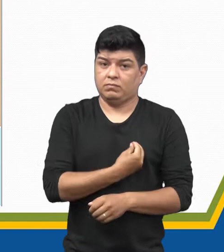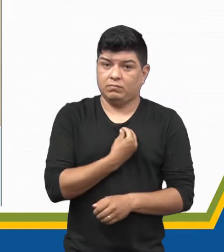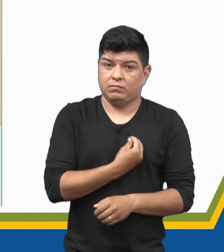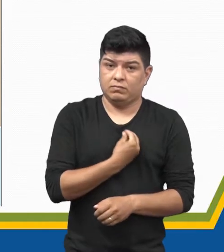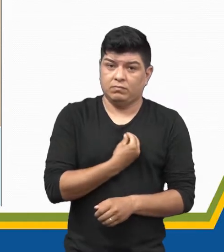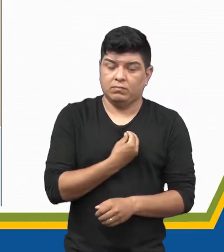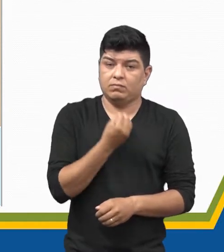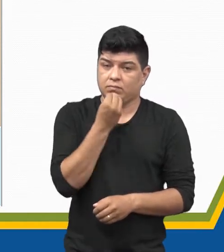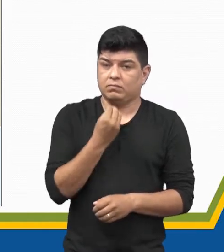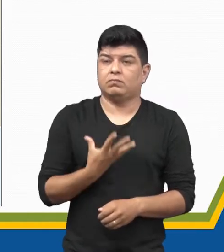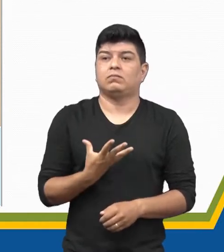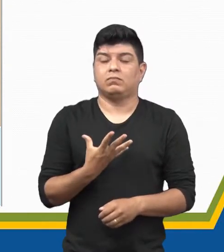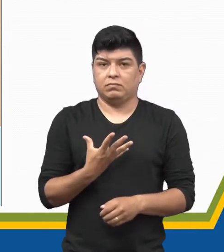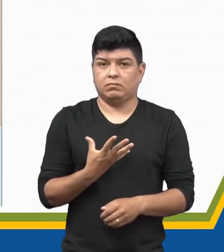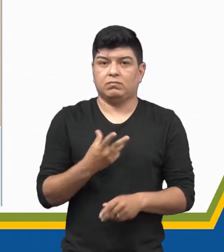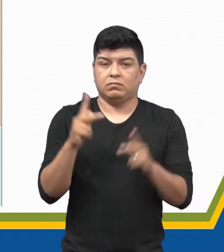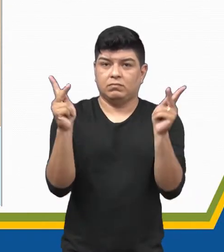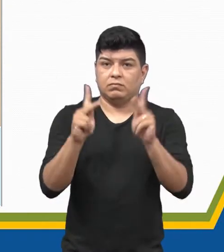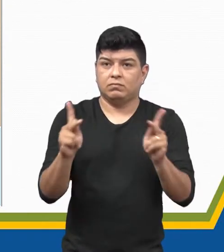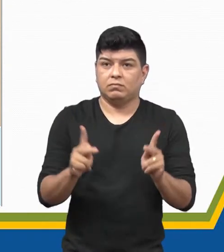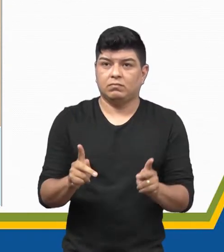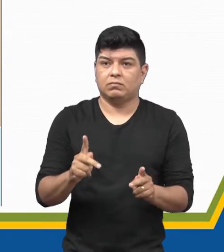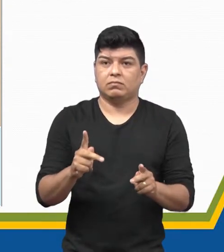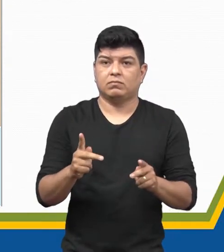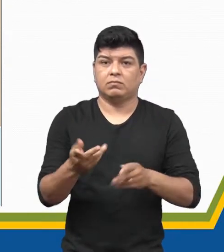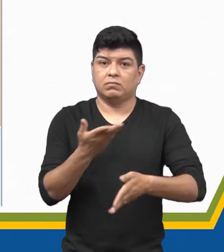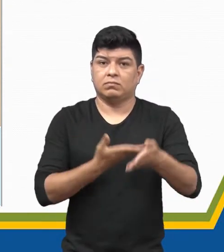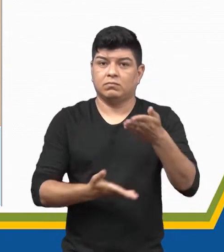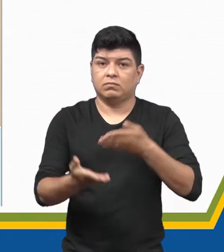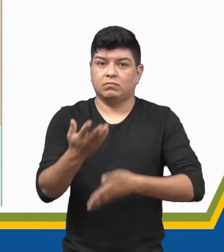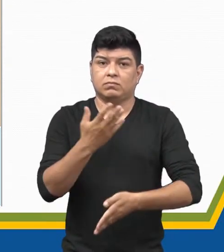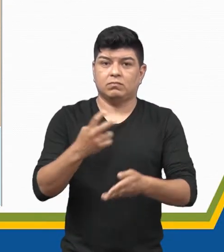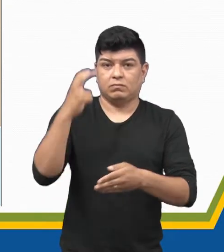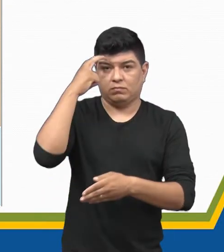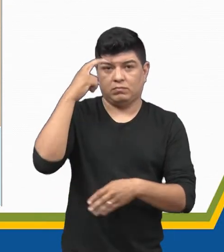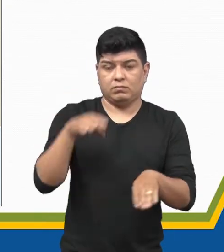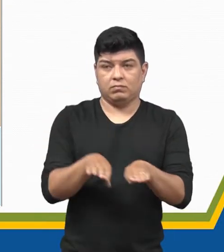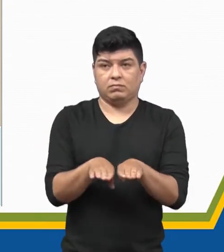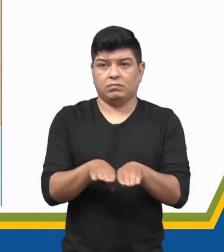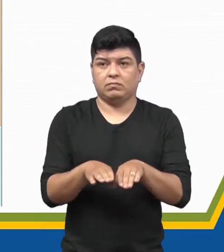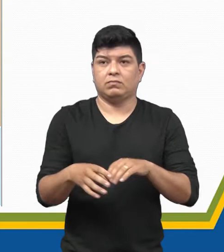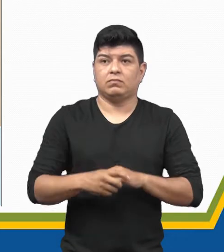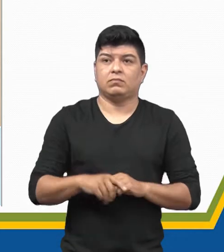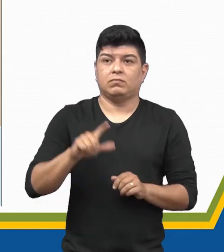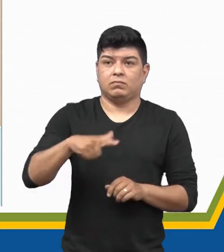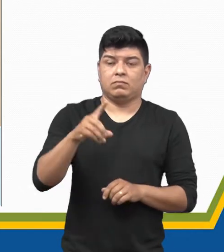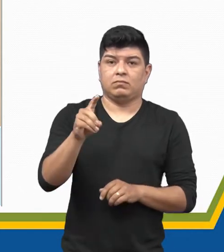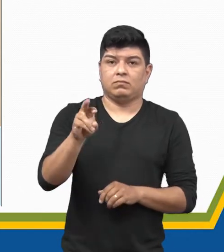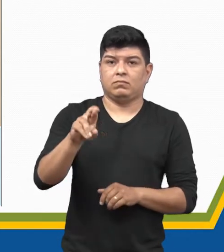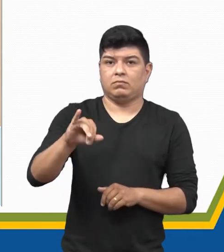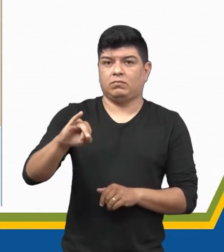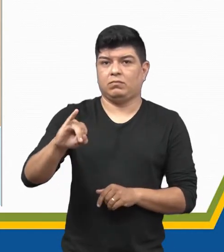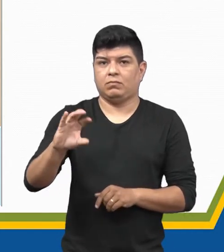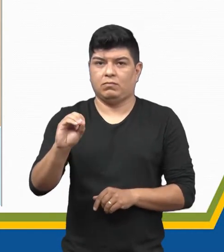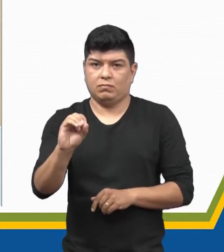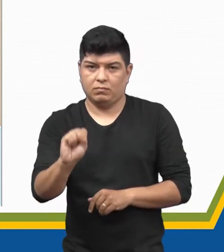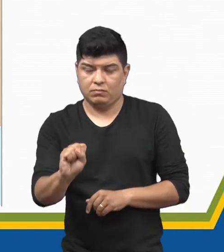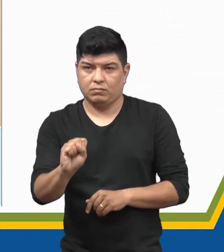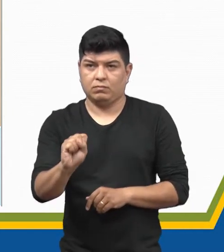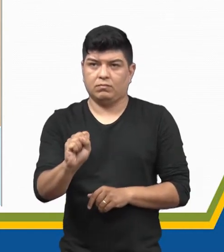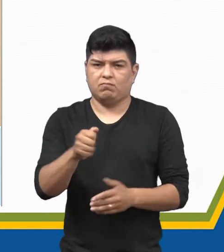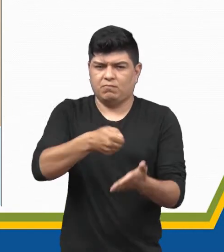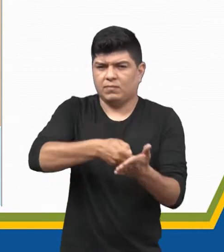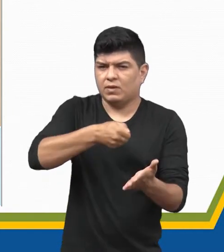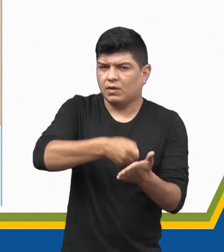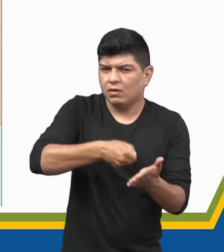relativamente pacífica, inclusive havendo trocas culturais. Já os dórios, né, eles chegaram impondo assim,